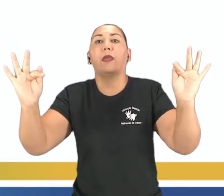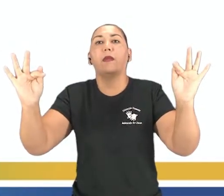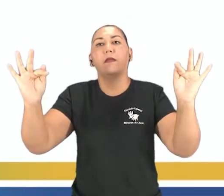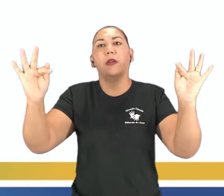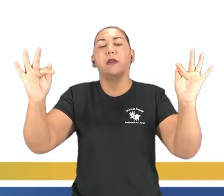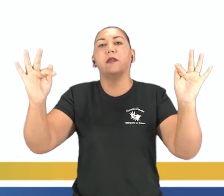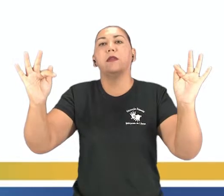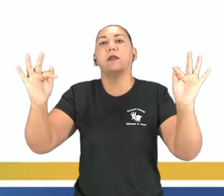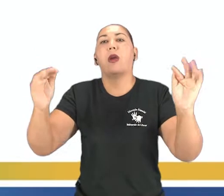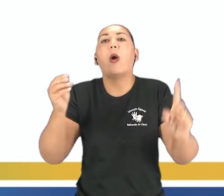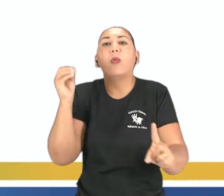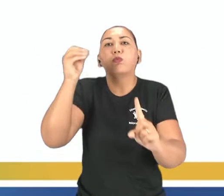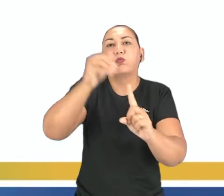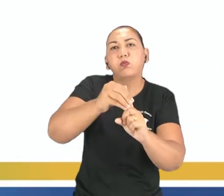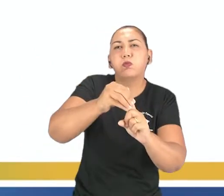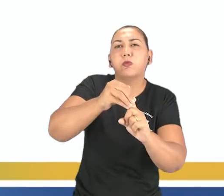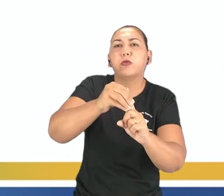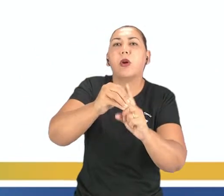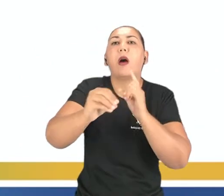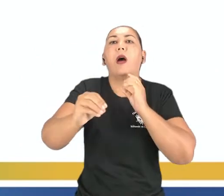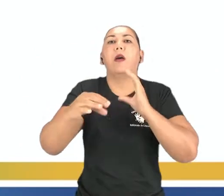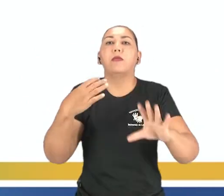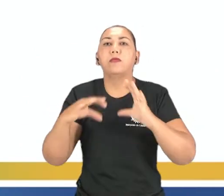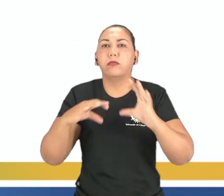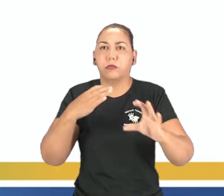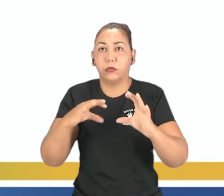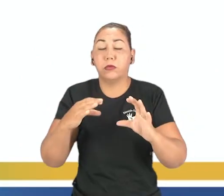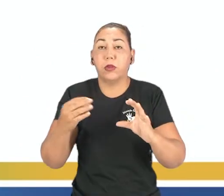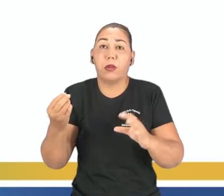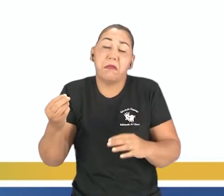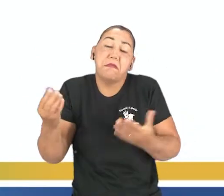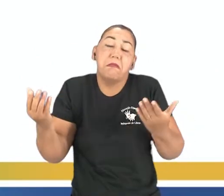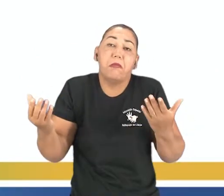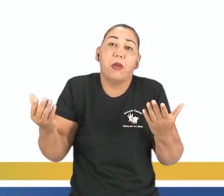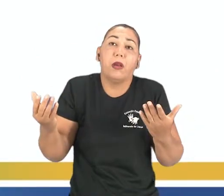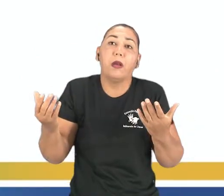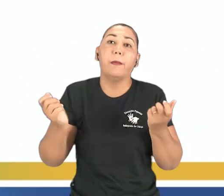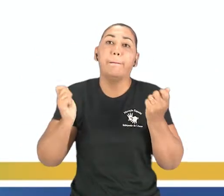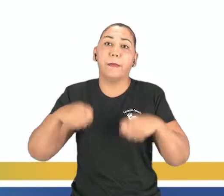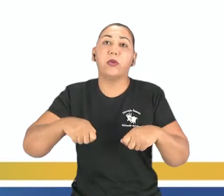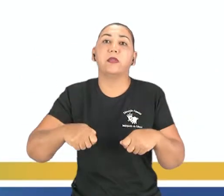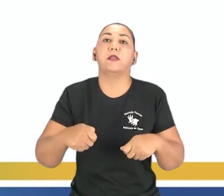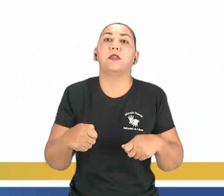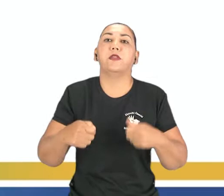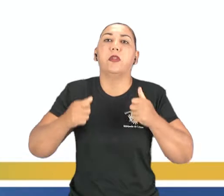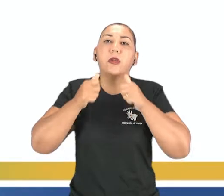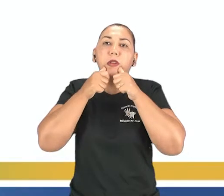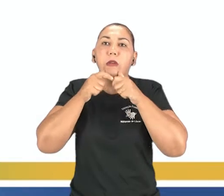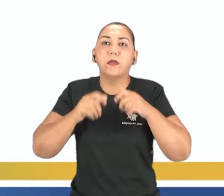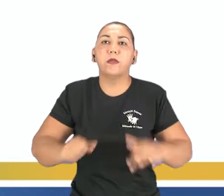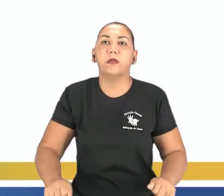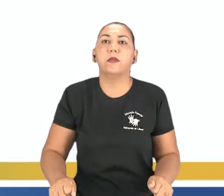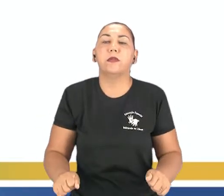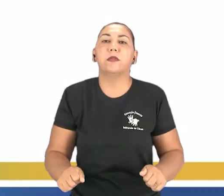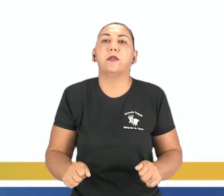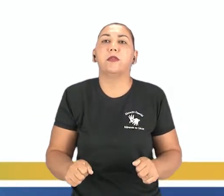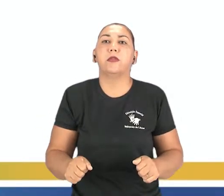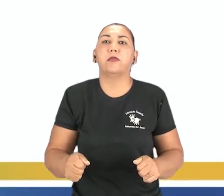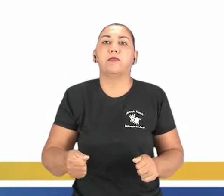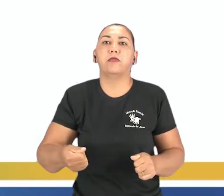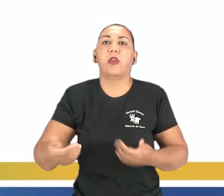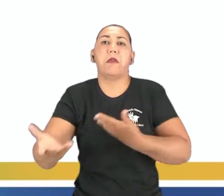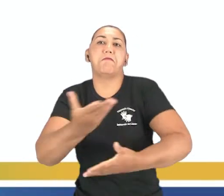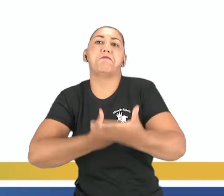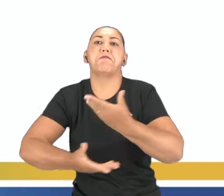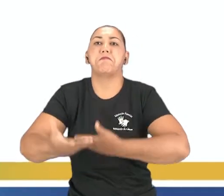próprio propósito comunicativo, ou seja, pela sua capacidade de, no intercâmbio linguístico, você, com outras pessoas ou com